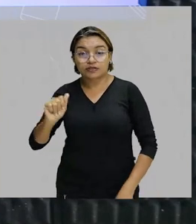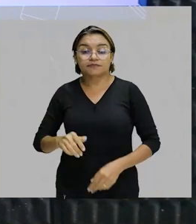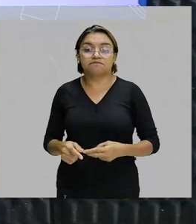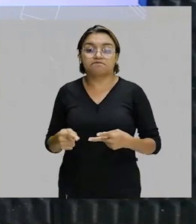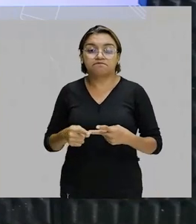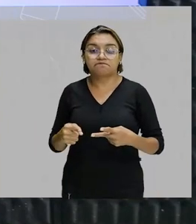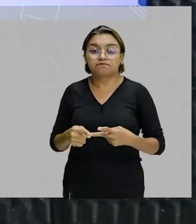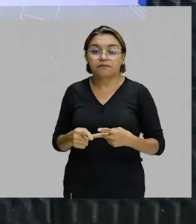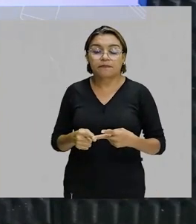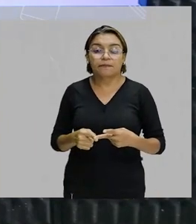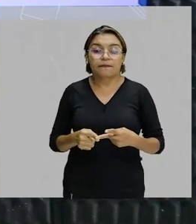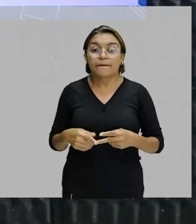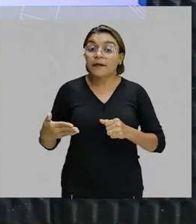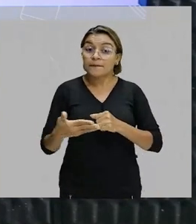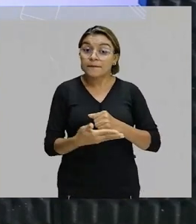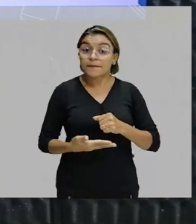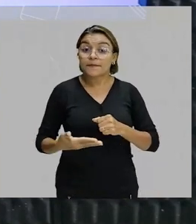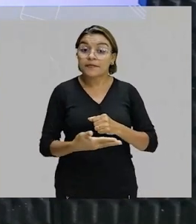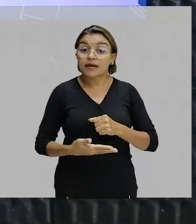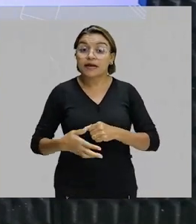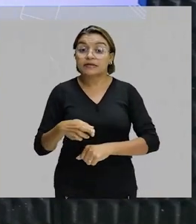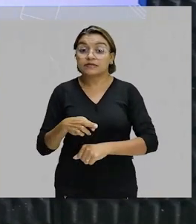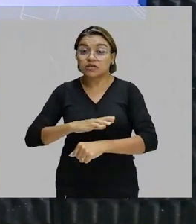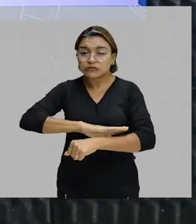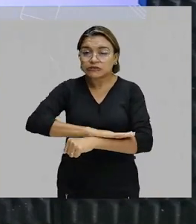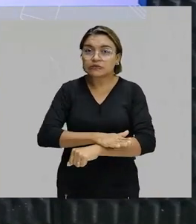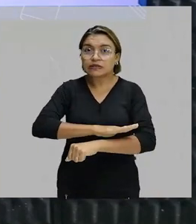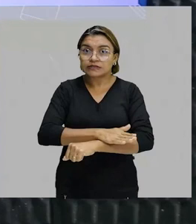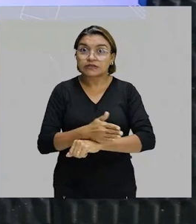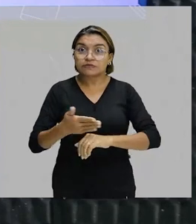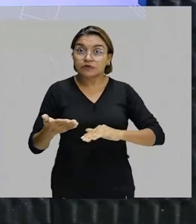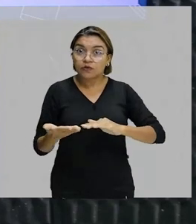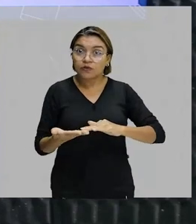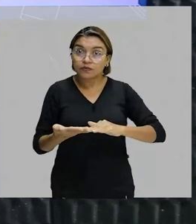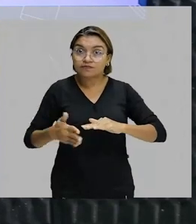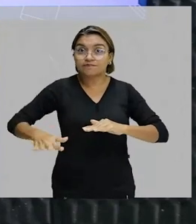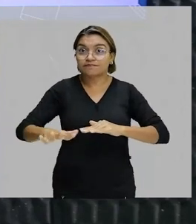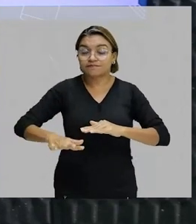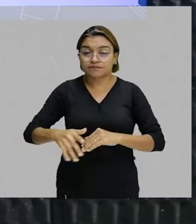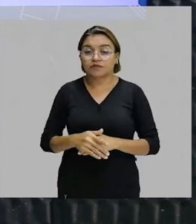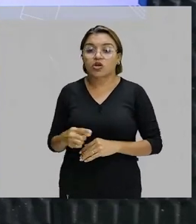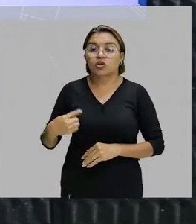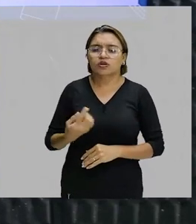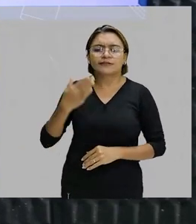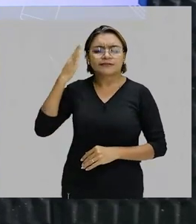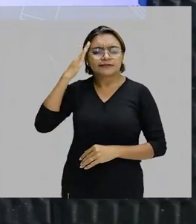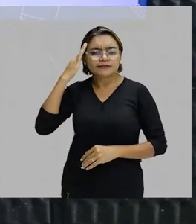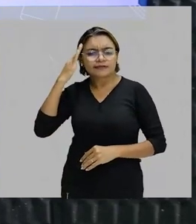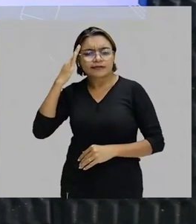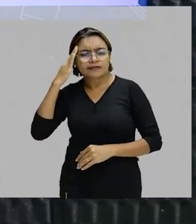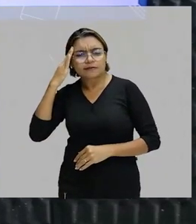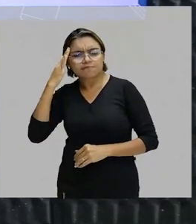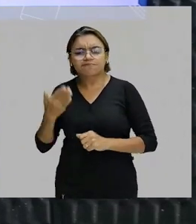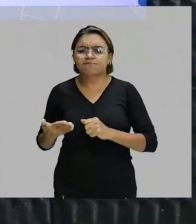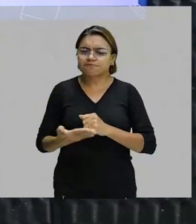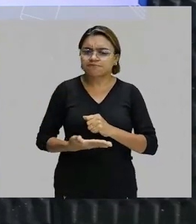hoje segundo as raízes do racismo contemporâneo a gente vai entender no que que se fundamenta esse